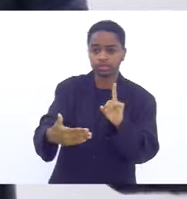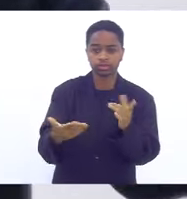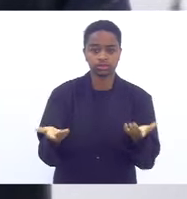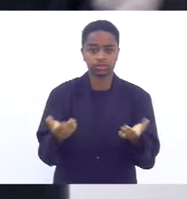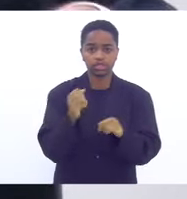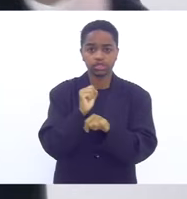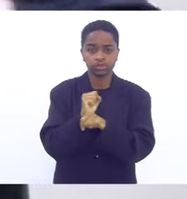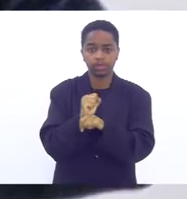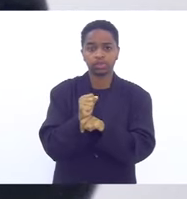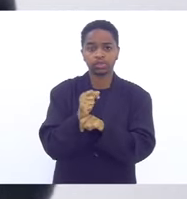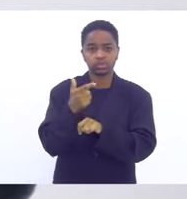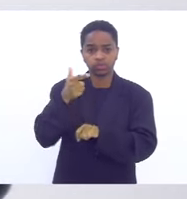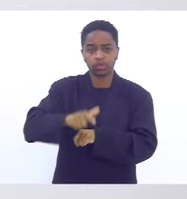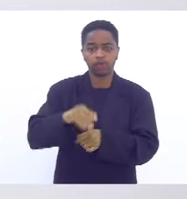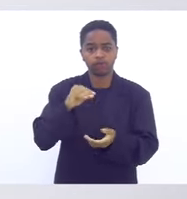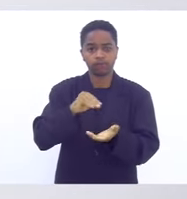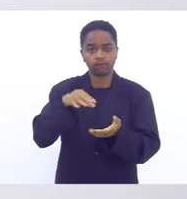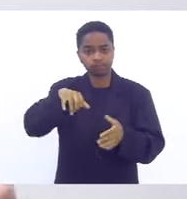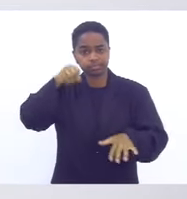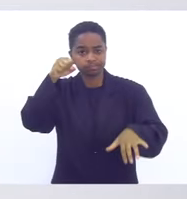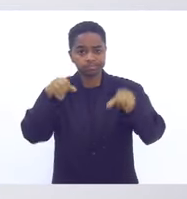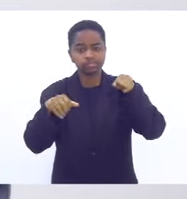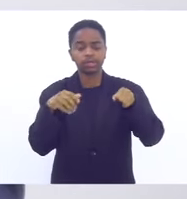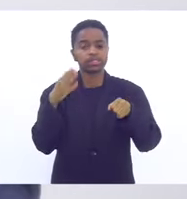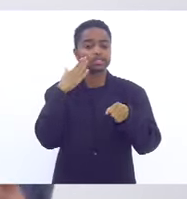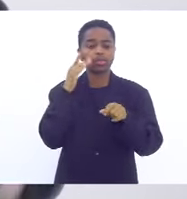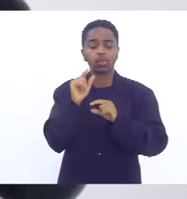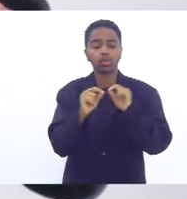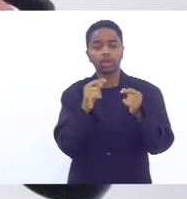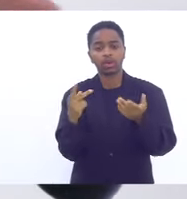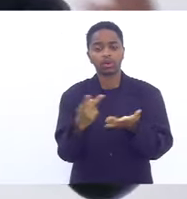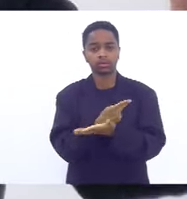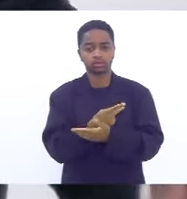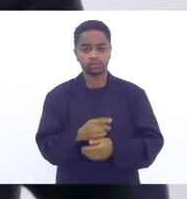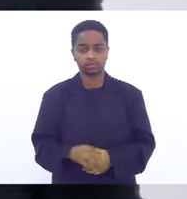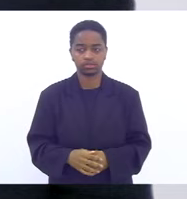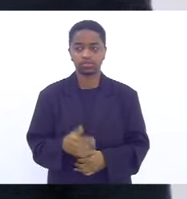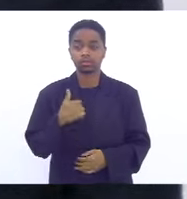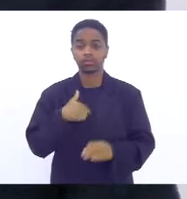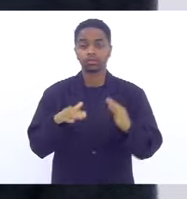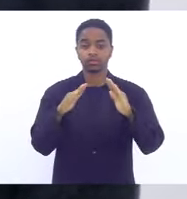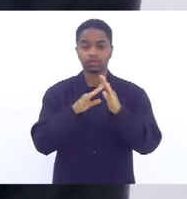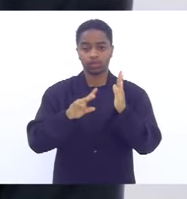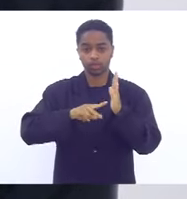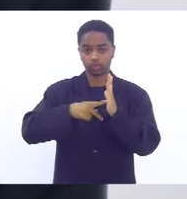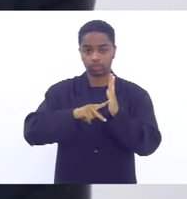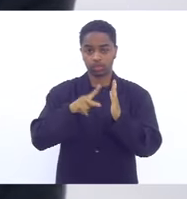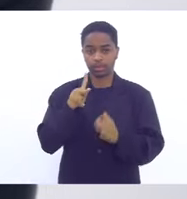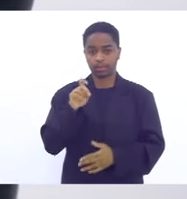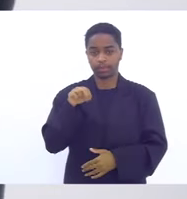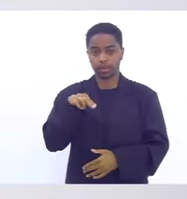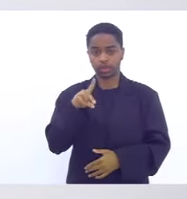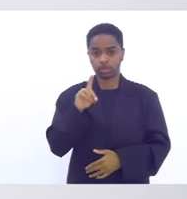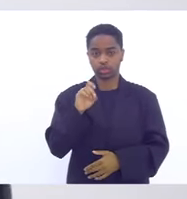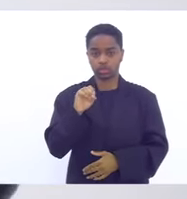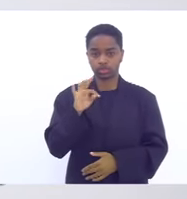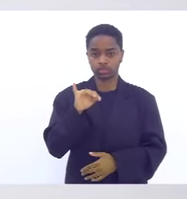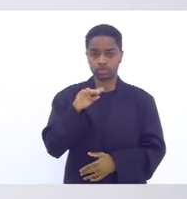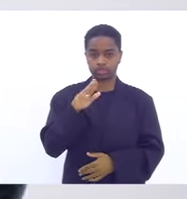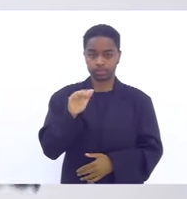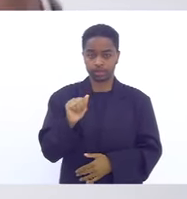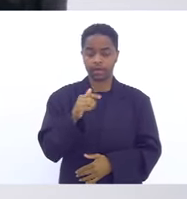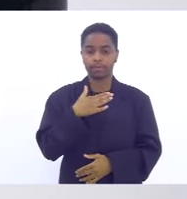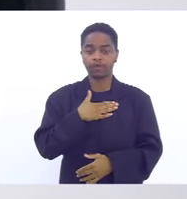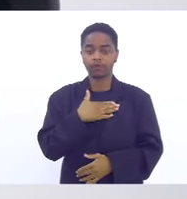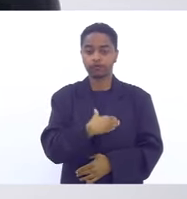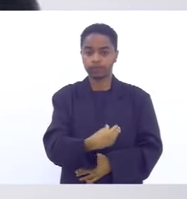a próxima crise de falta de energia para saber o que vai acontecer. Eu moro num condomínio ali em Pendotiba e meu filho, todo